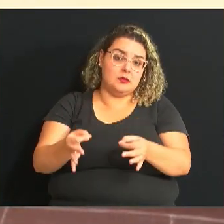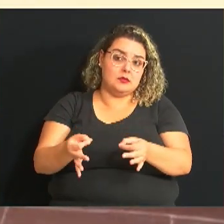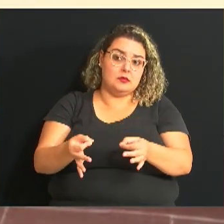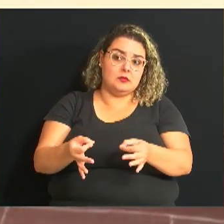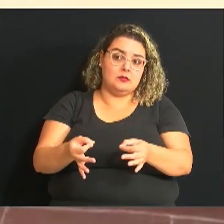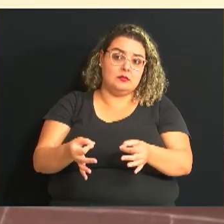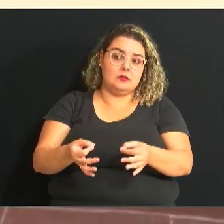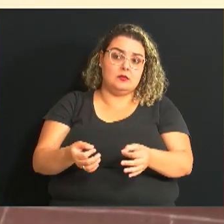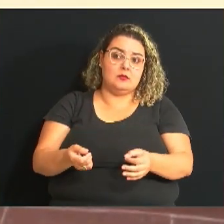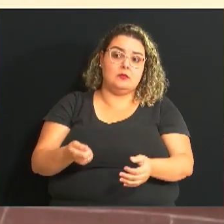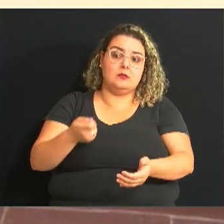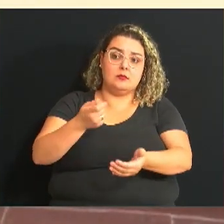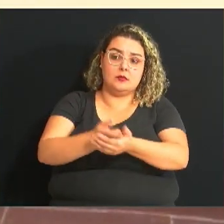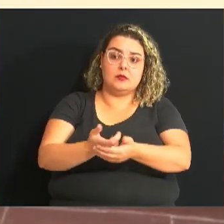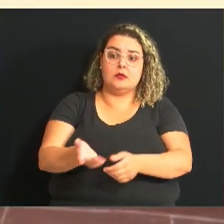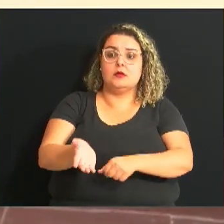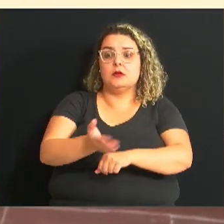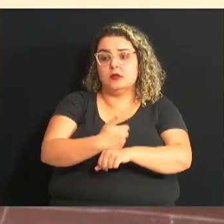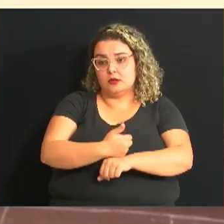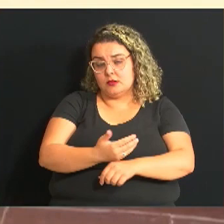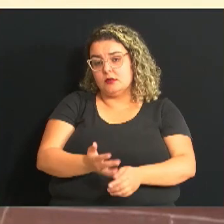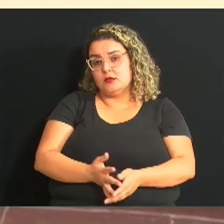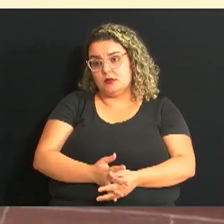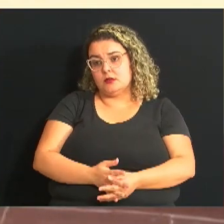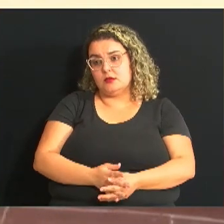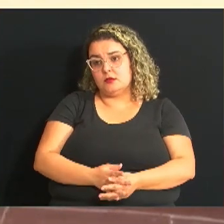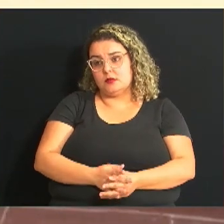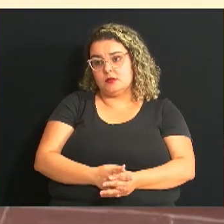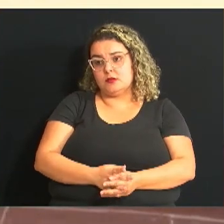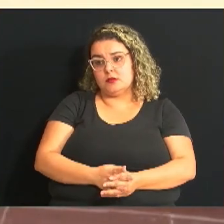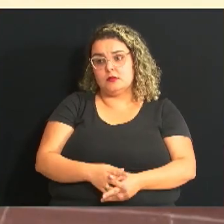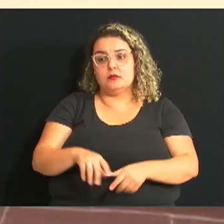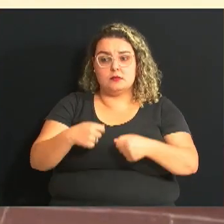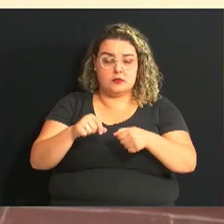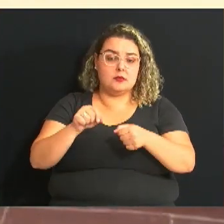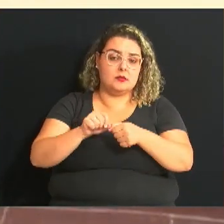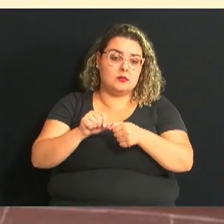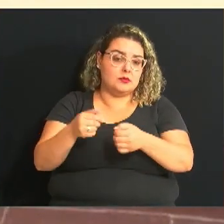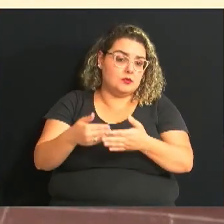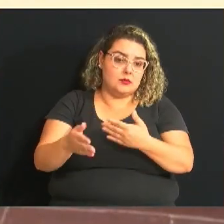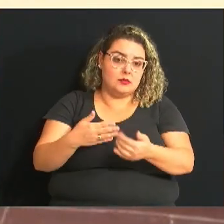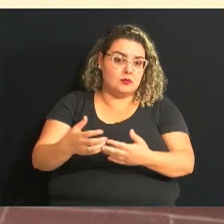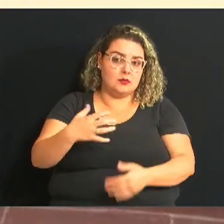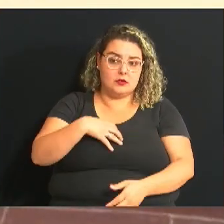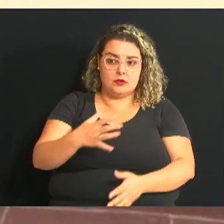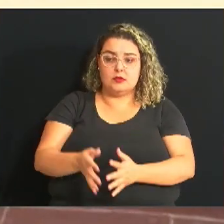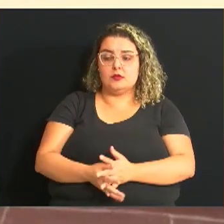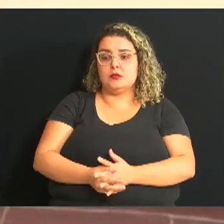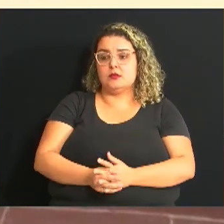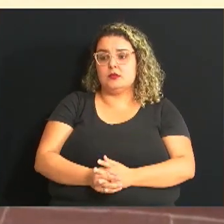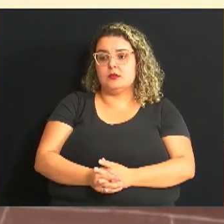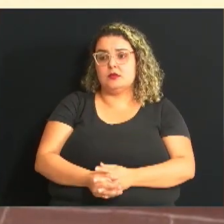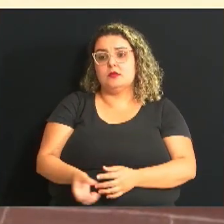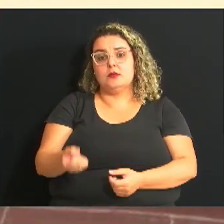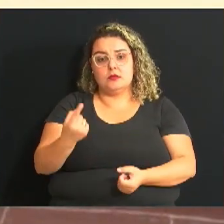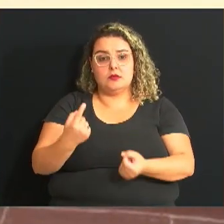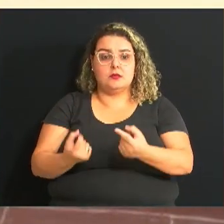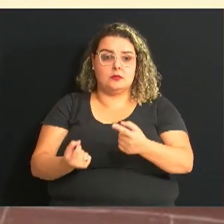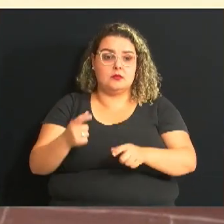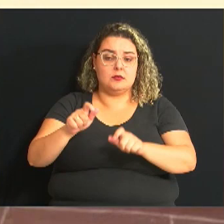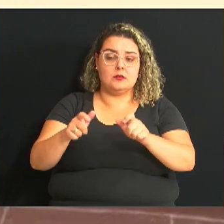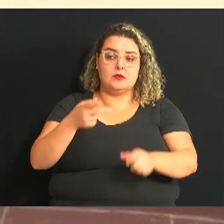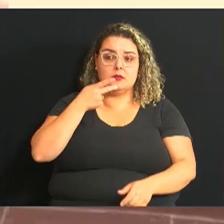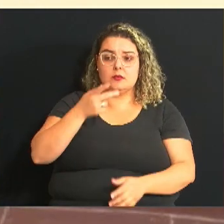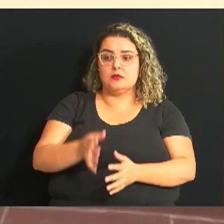o valor do pagamento que você teria que fazer de qualquer forma. E algumas pessoas também falam, né? Ah, mas